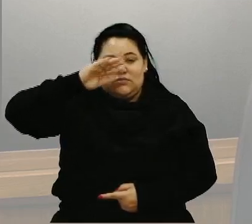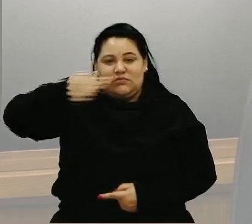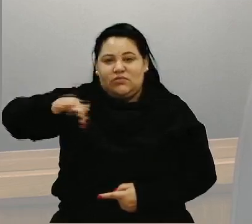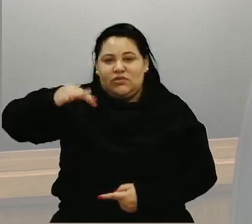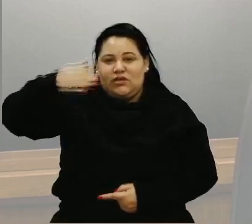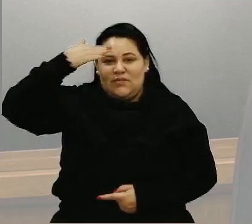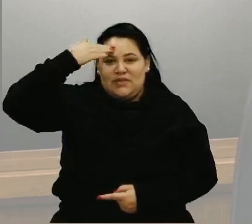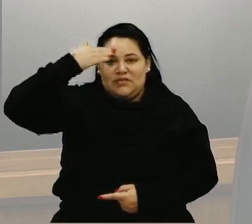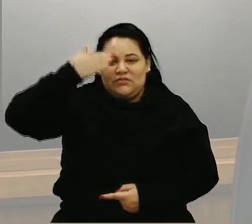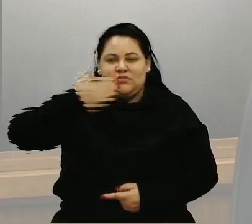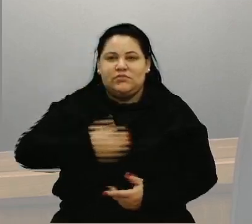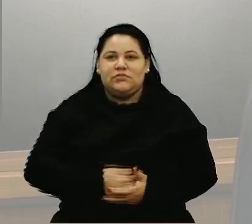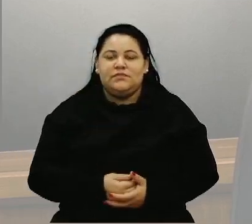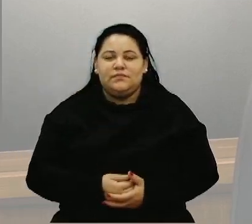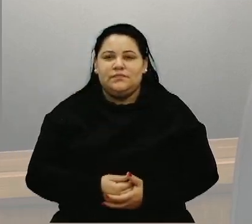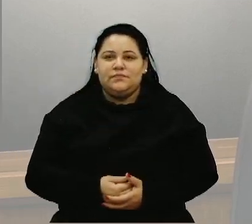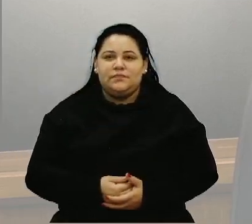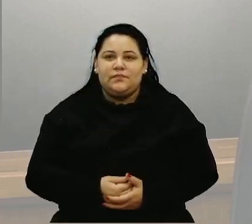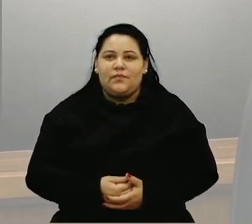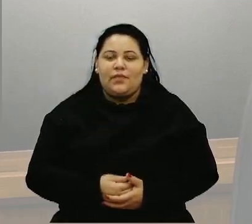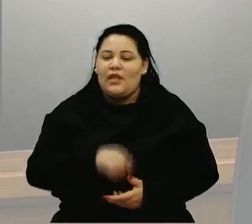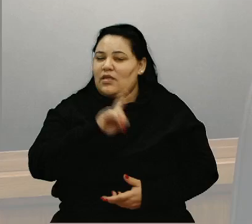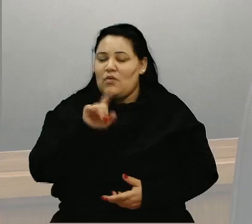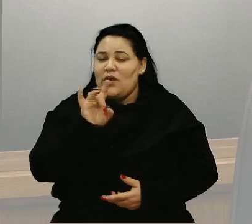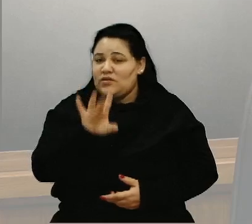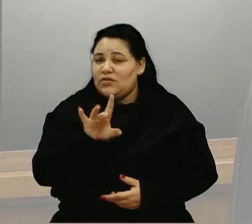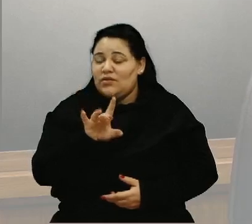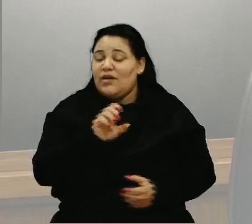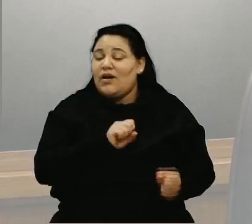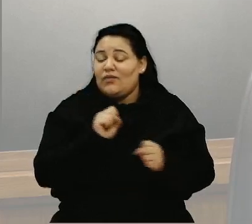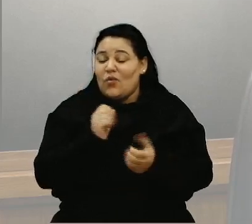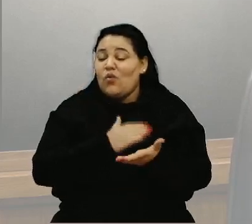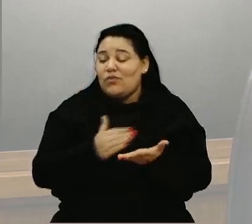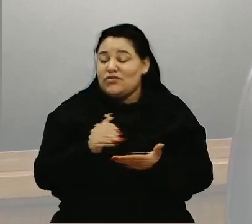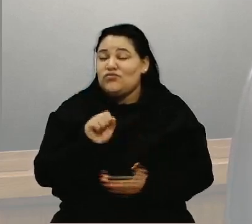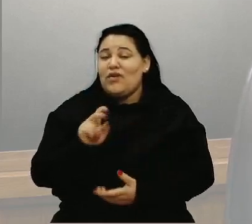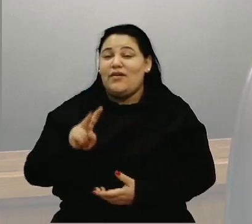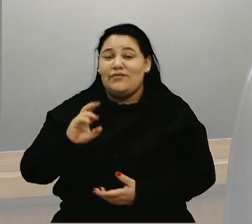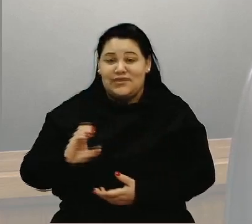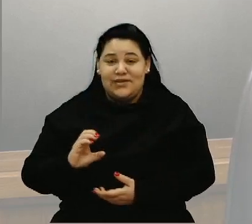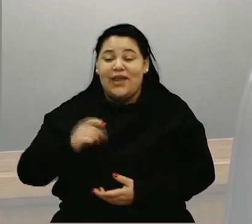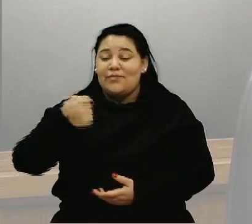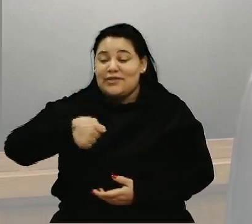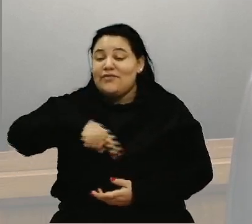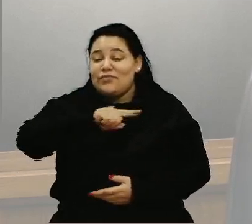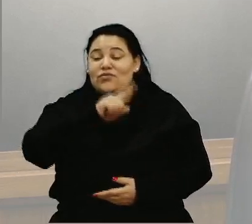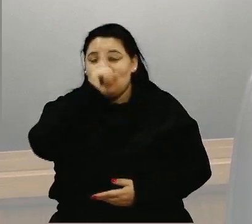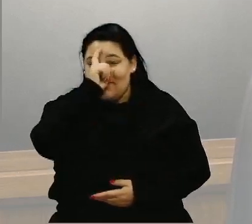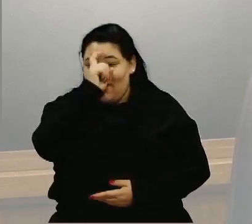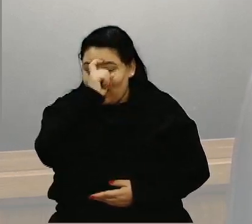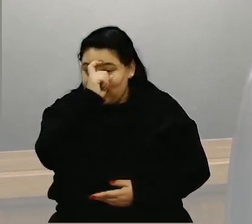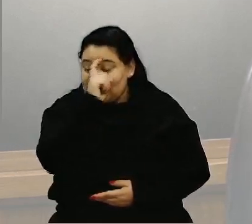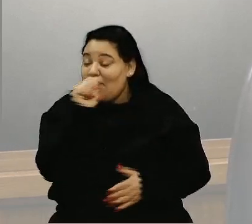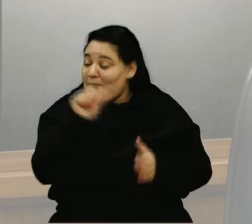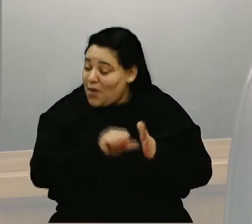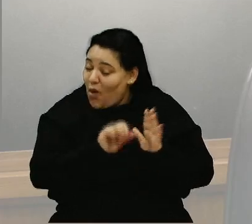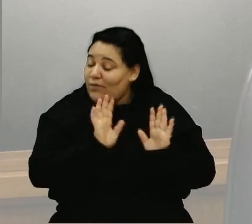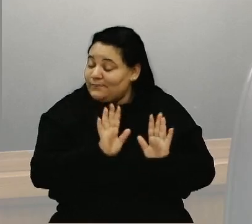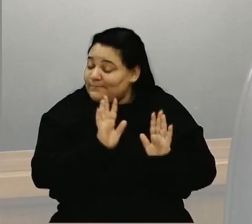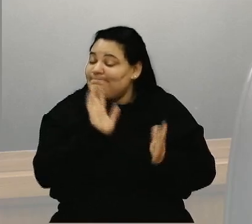não estaria aqui ou estaria numa situação muito pior. Então, realmente, este debate